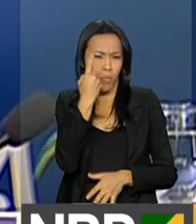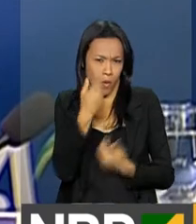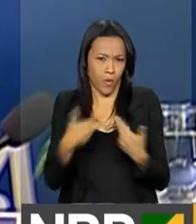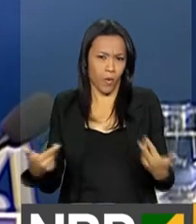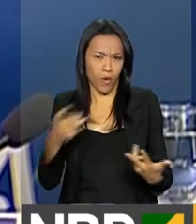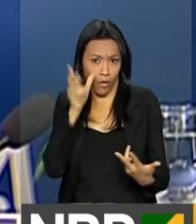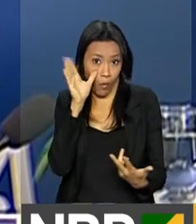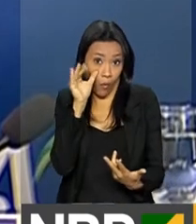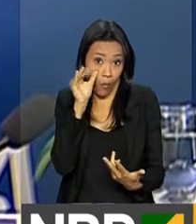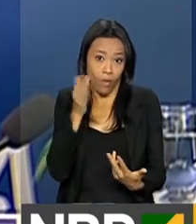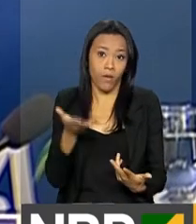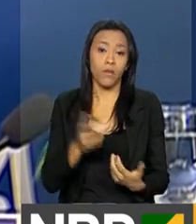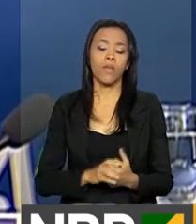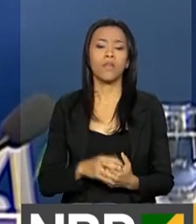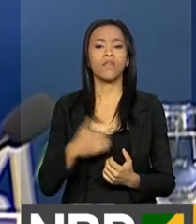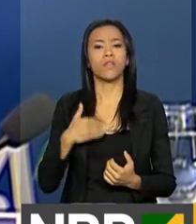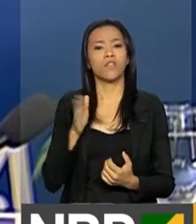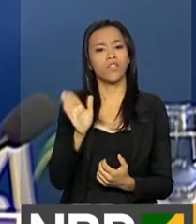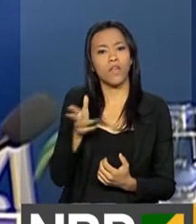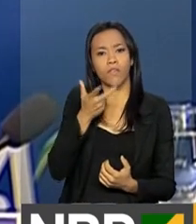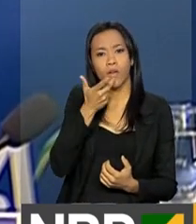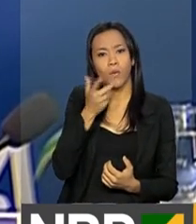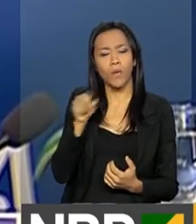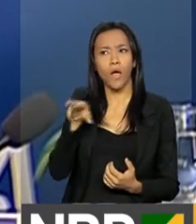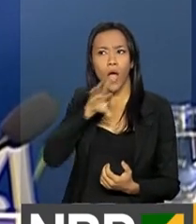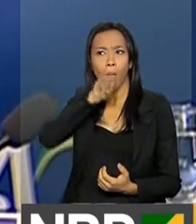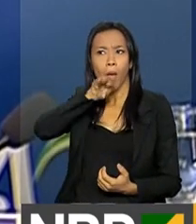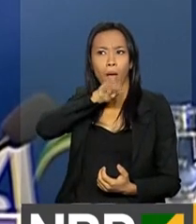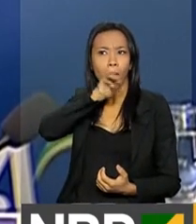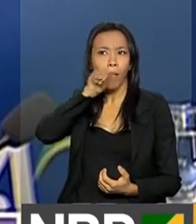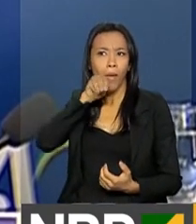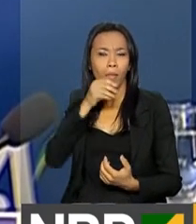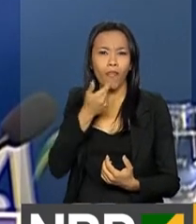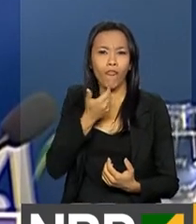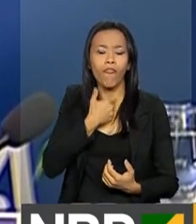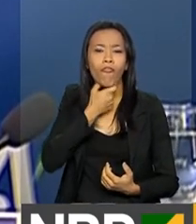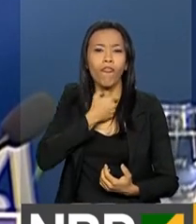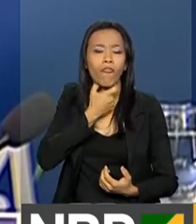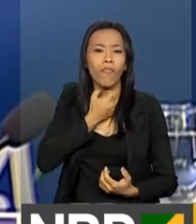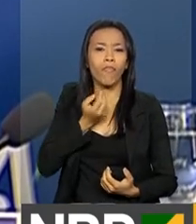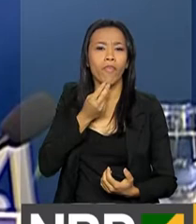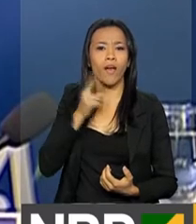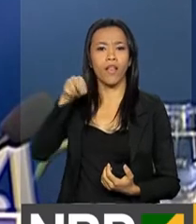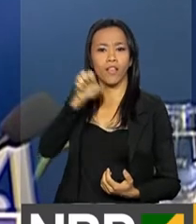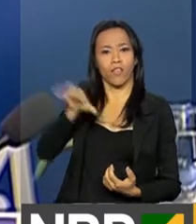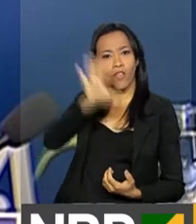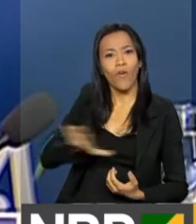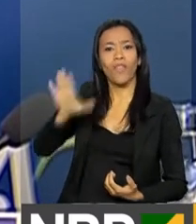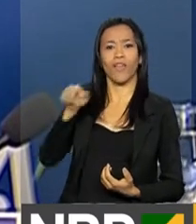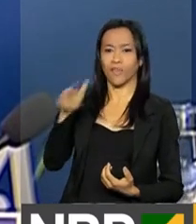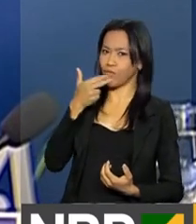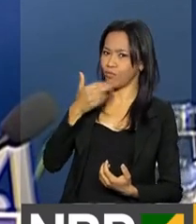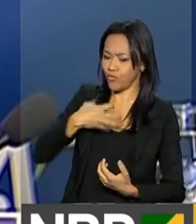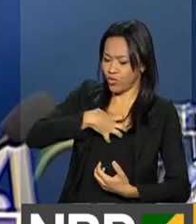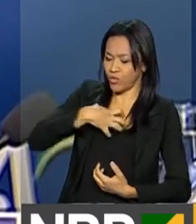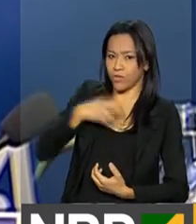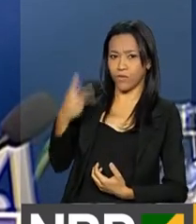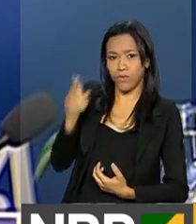Wilke mencionou o sotaque nordestino. Foi muito bem, ministra Carmen Lúcia.